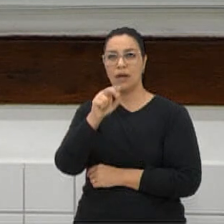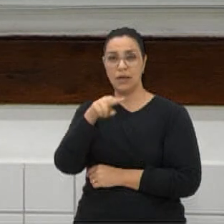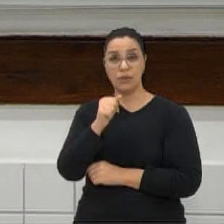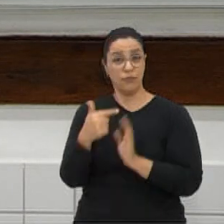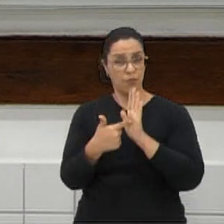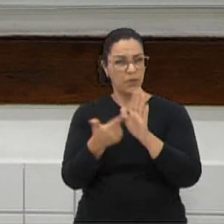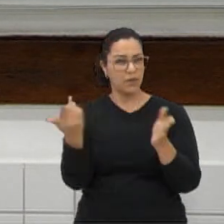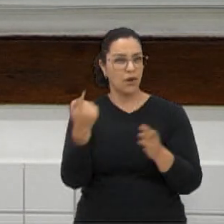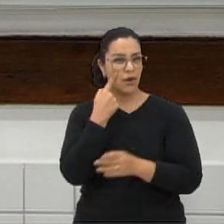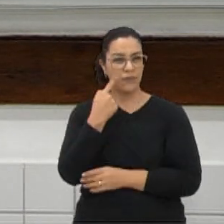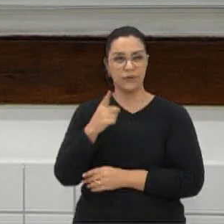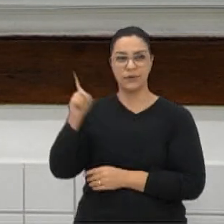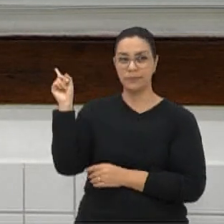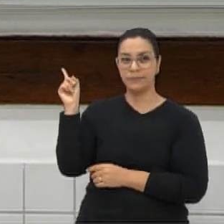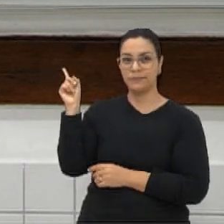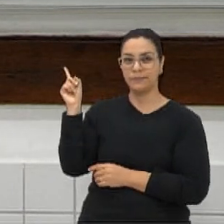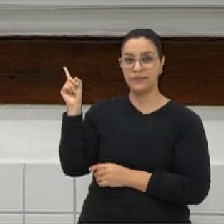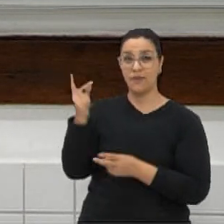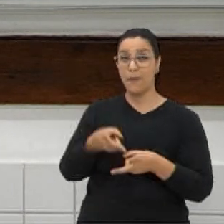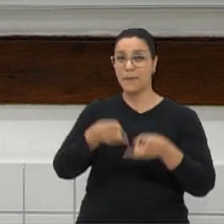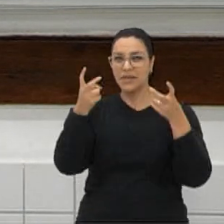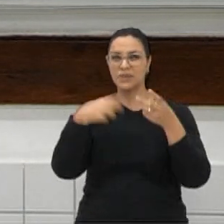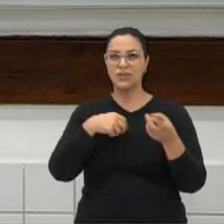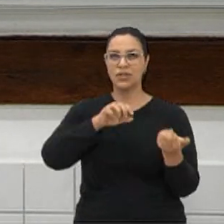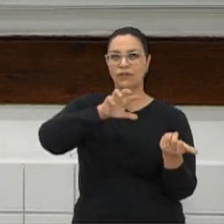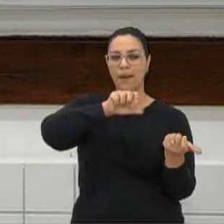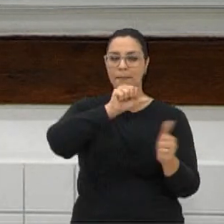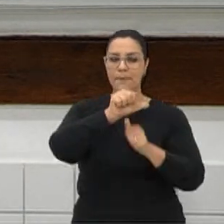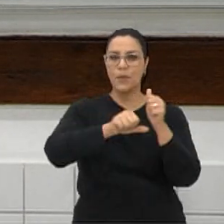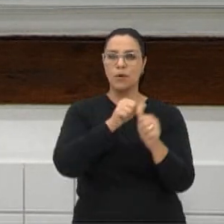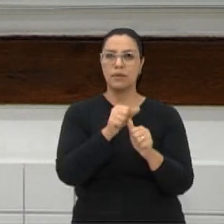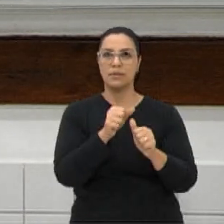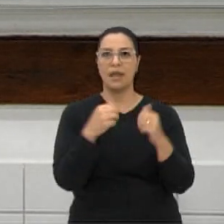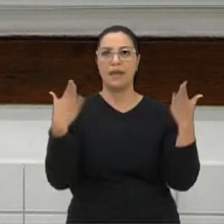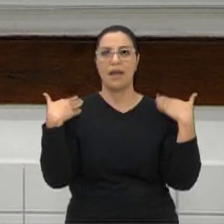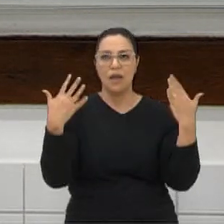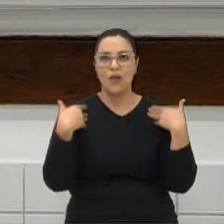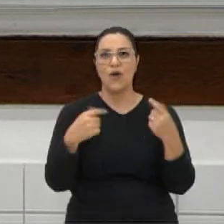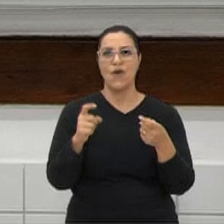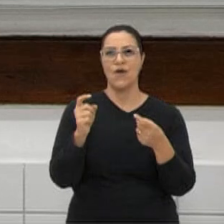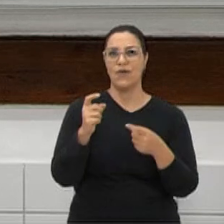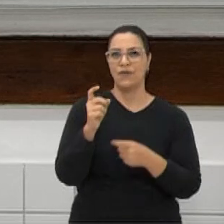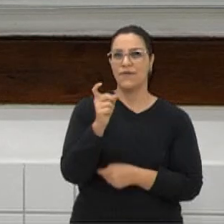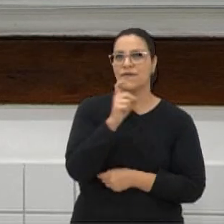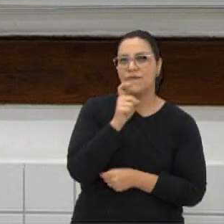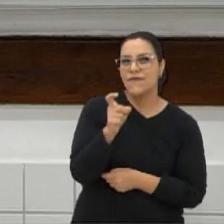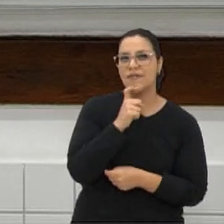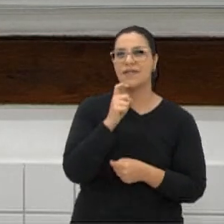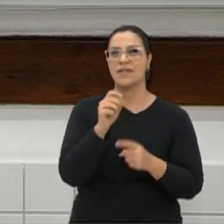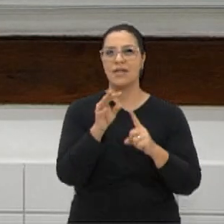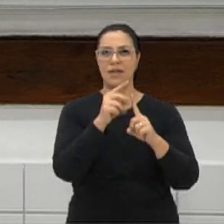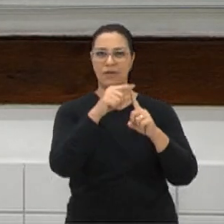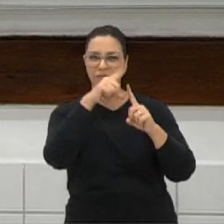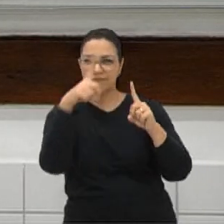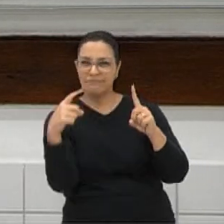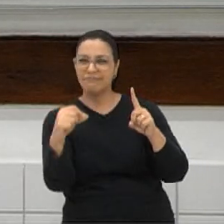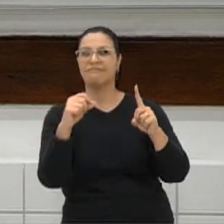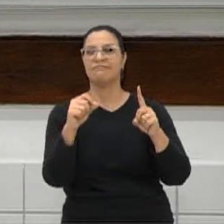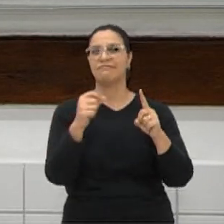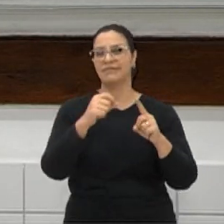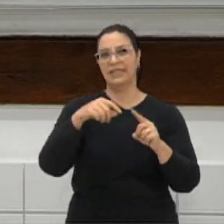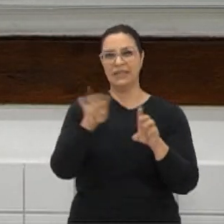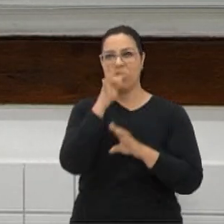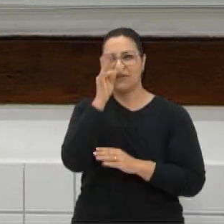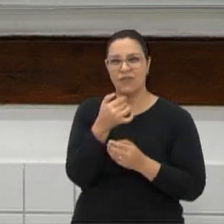outra quando eu mostrar a outra pintura, tá bom? Você vai perceber essa mudança de estação. E lembro também que numa aula anterior nós trabalhamos